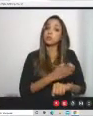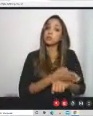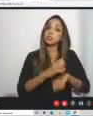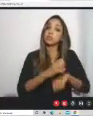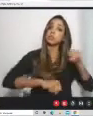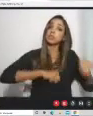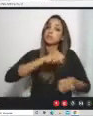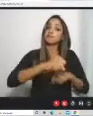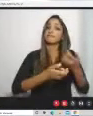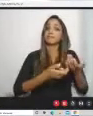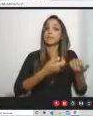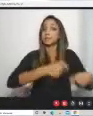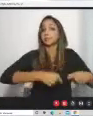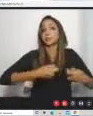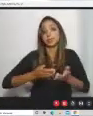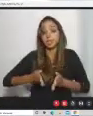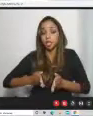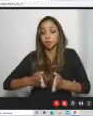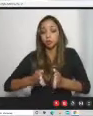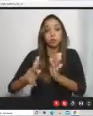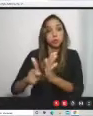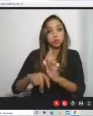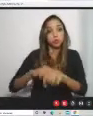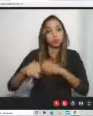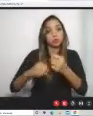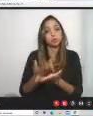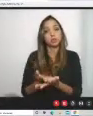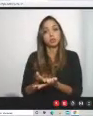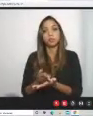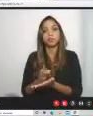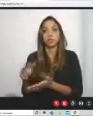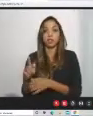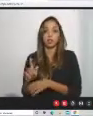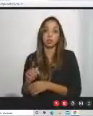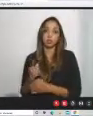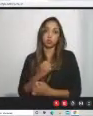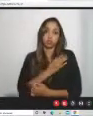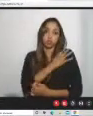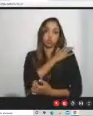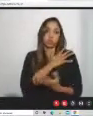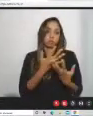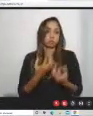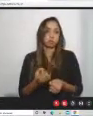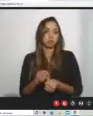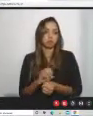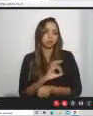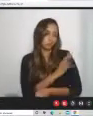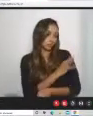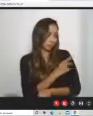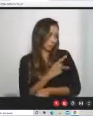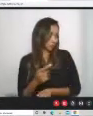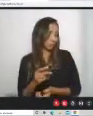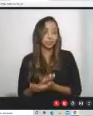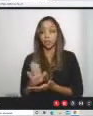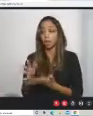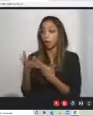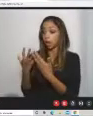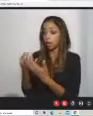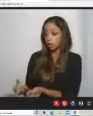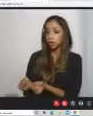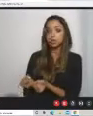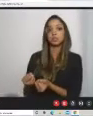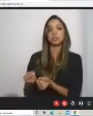gente solicitou essa implantação de ciclovias, o general não foi presente, se comprometeu de fazer essas ciclovias, todo o perímetro de